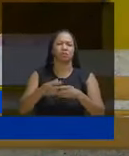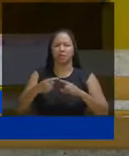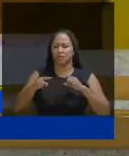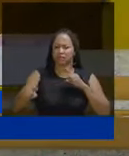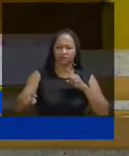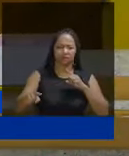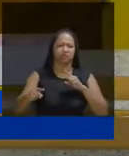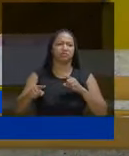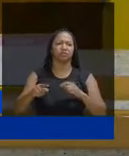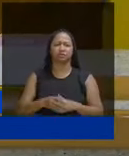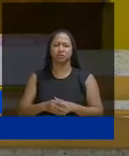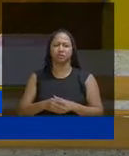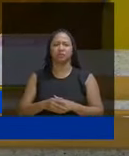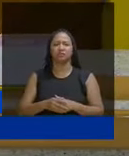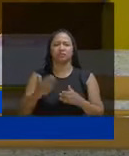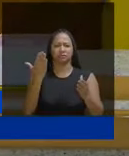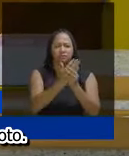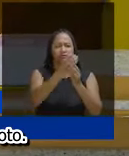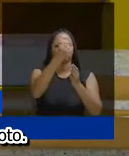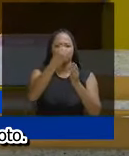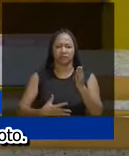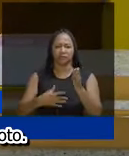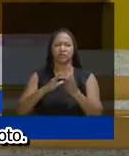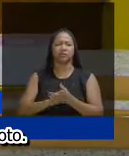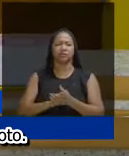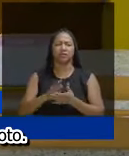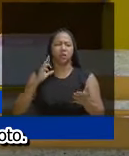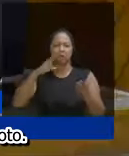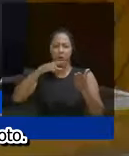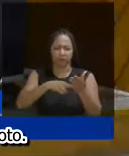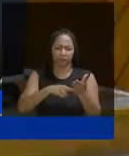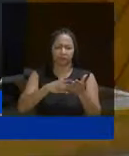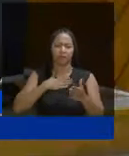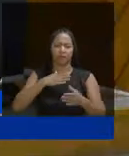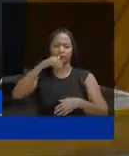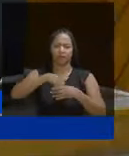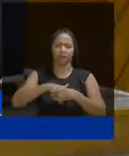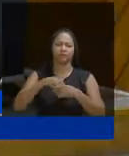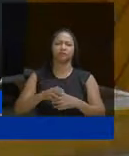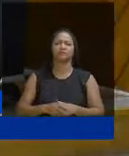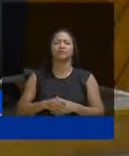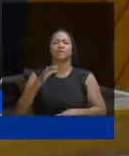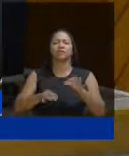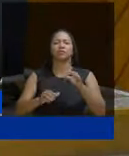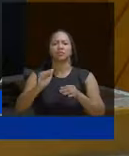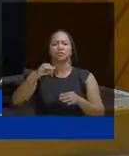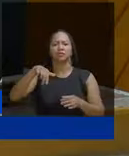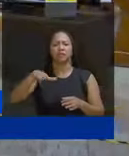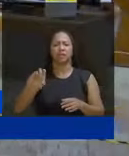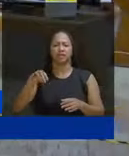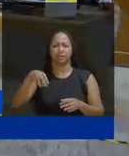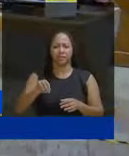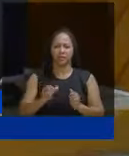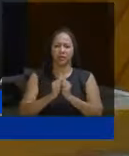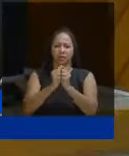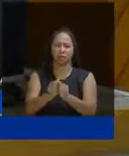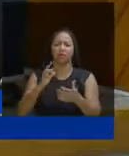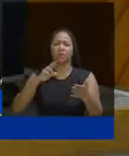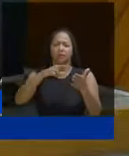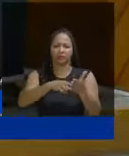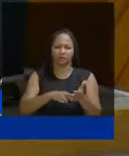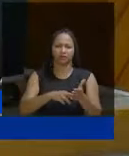rejeitando os embargos e mantendo integralmente o acórdão recorrido. Esse é meu voto. Juiz Anselmo Gonçalves. Acompanho o relator.